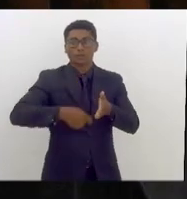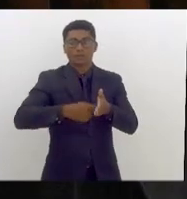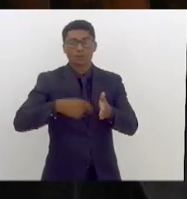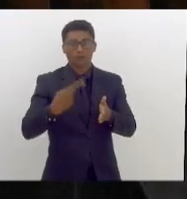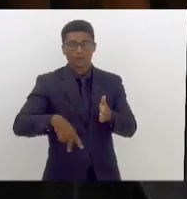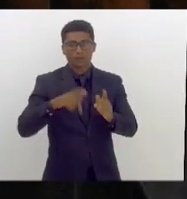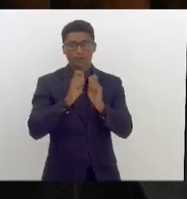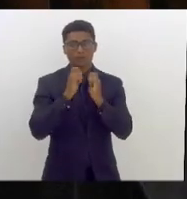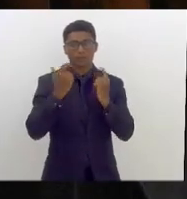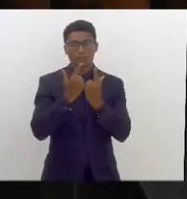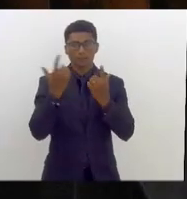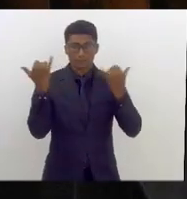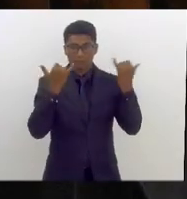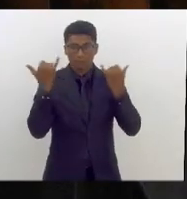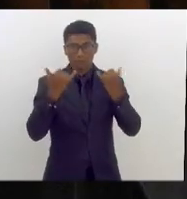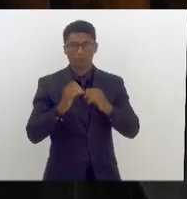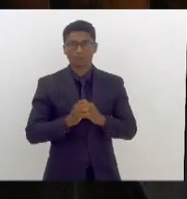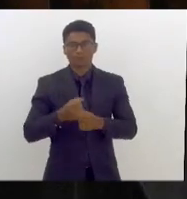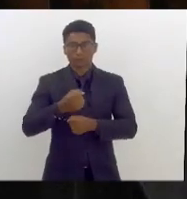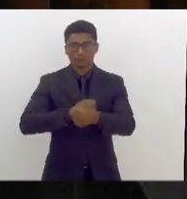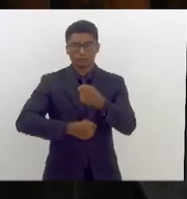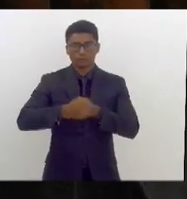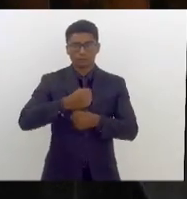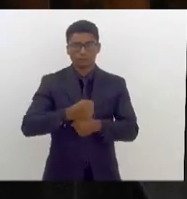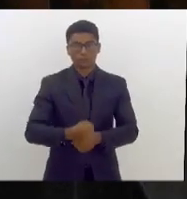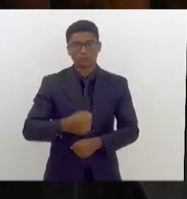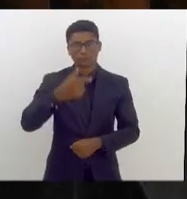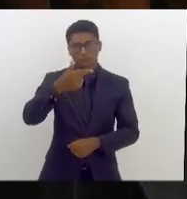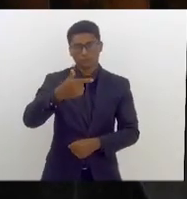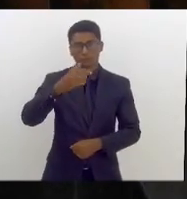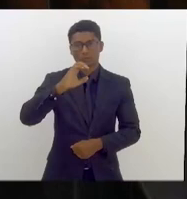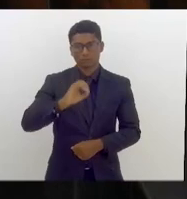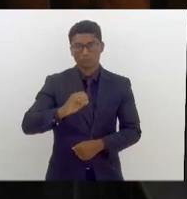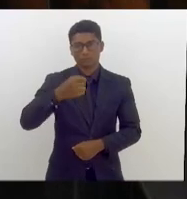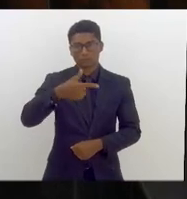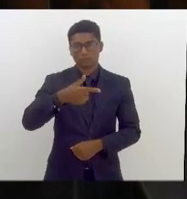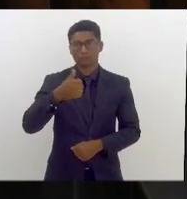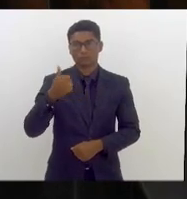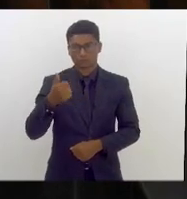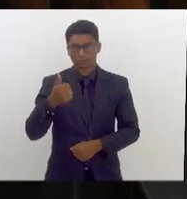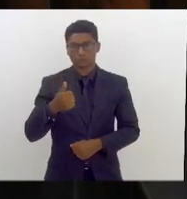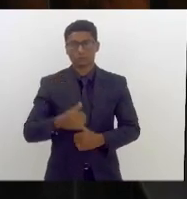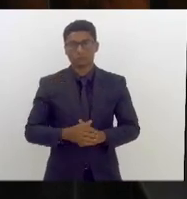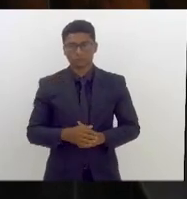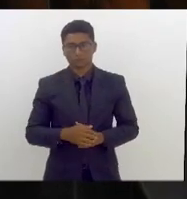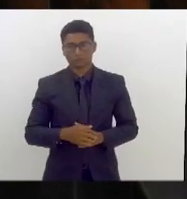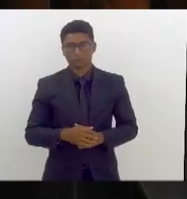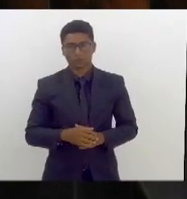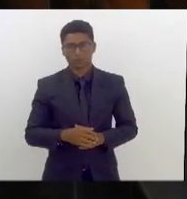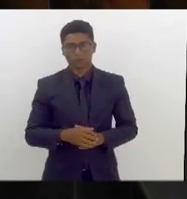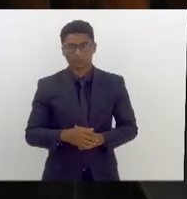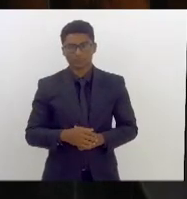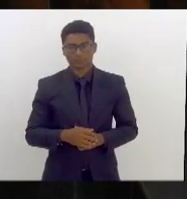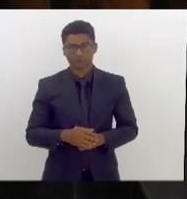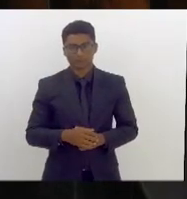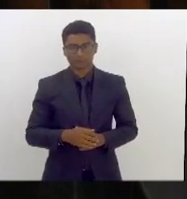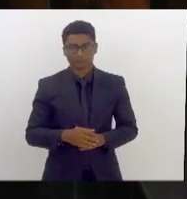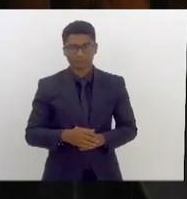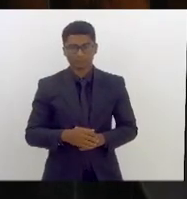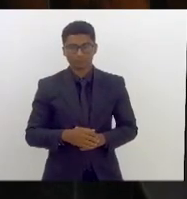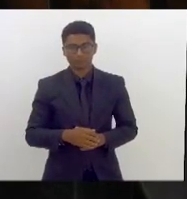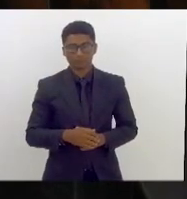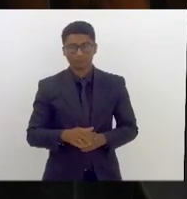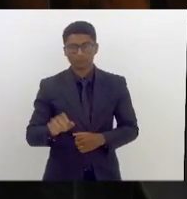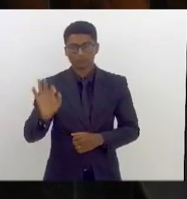Dado da assessoria fiscal da Alerj. No ano de 2021, deputada Tia Ju, no ano de 2021, a